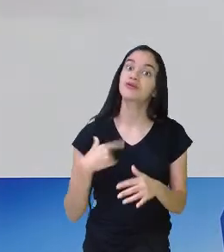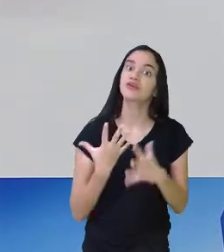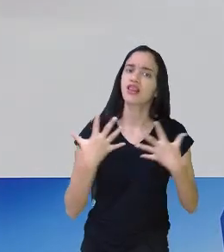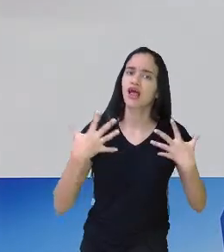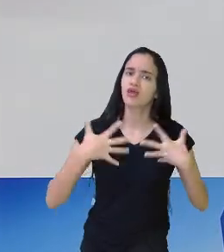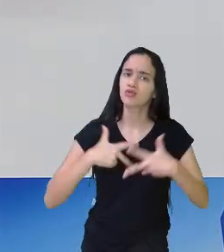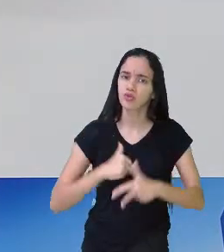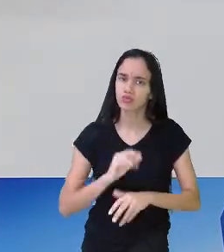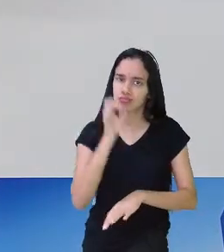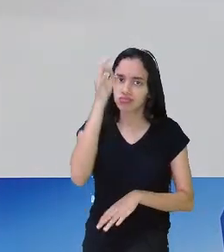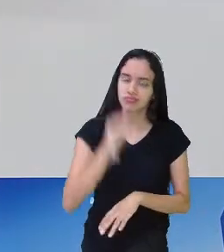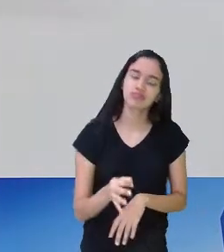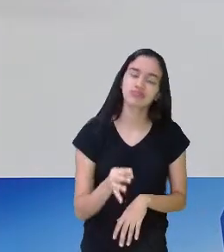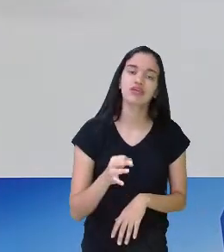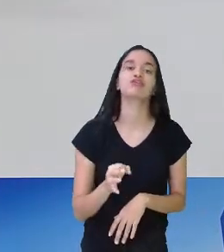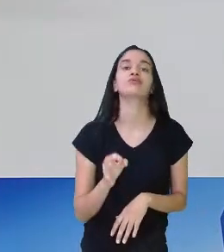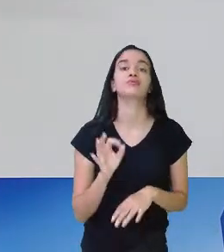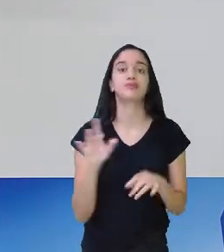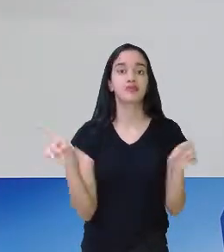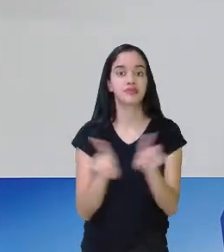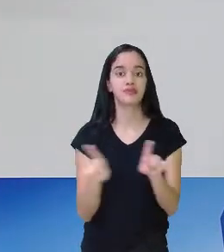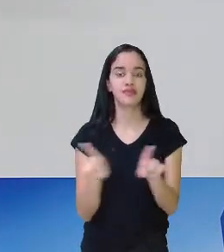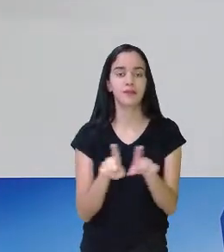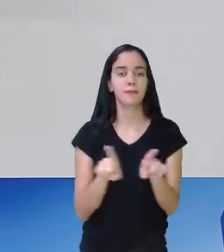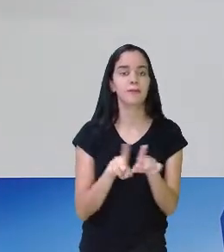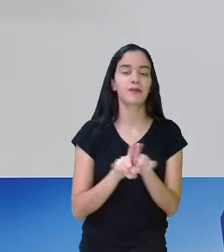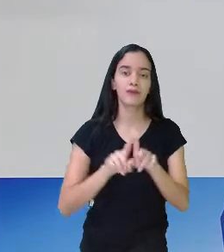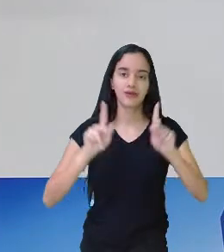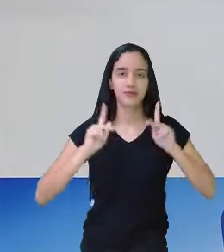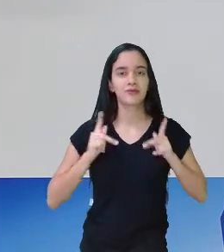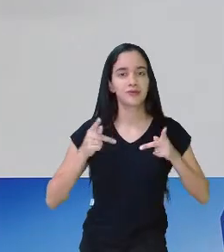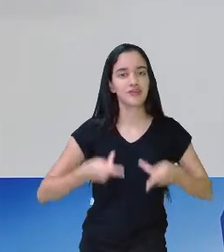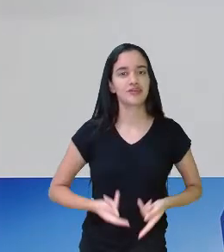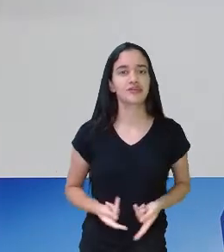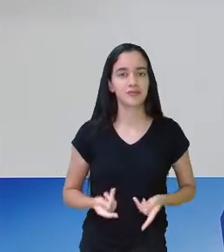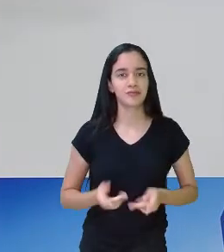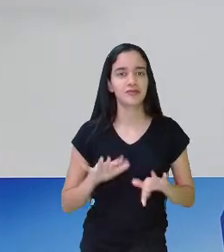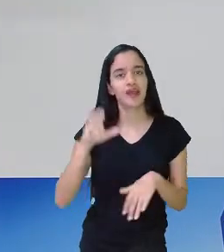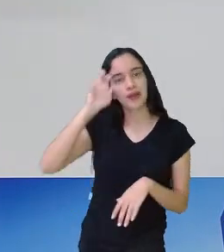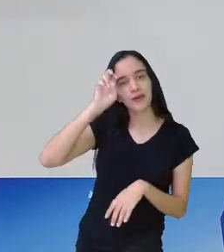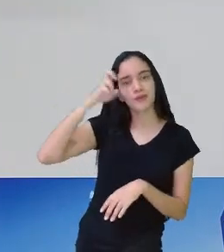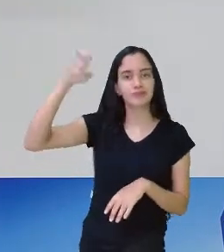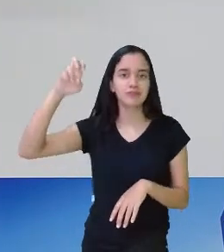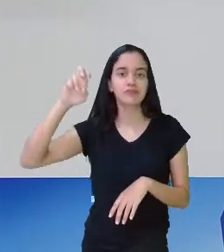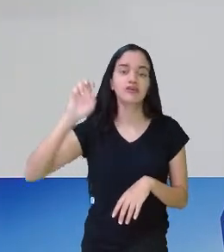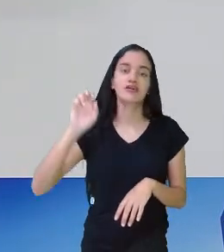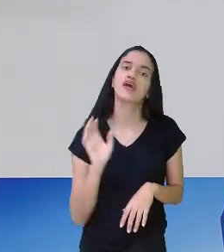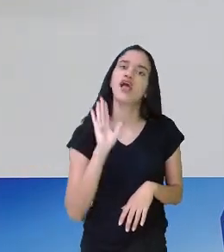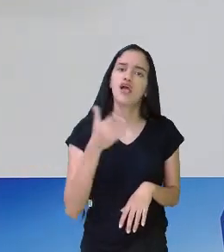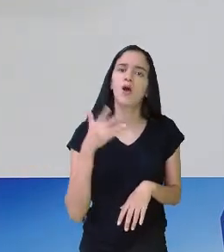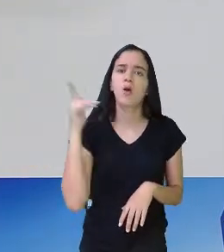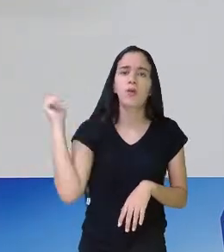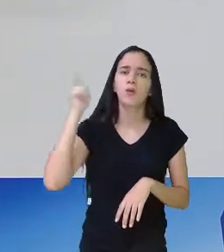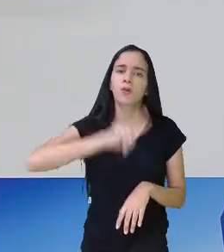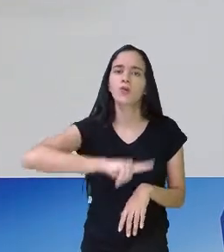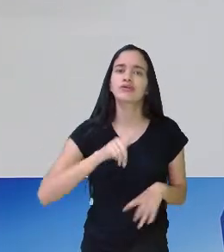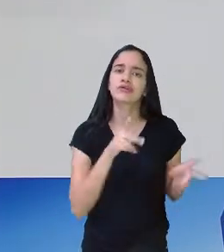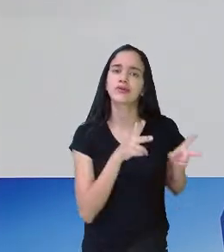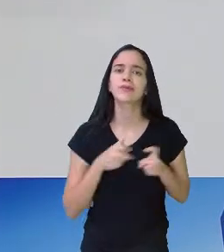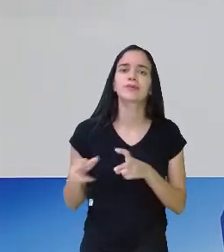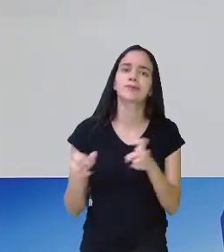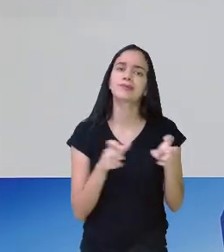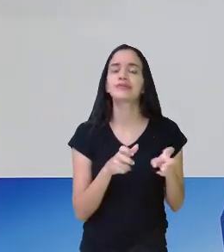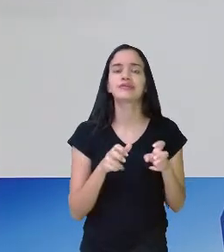natureza, tá certo? E os seres humanos, como são, muito inteligentes, já conseguiram captar